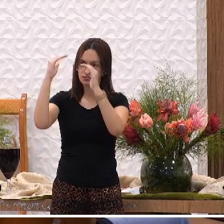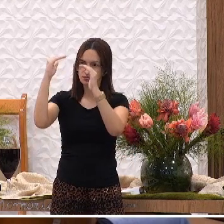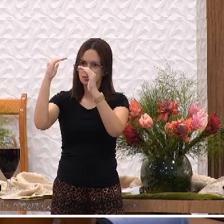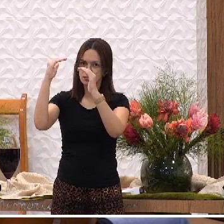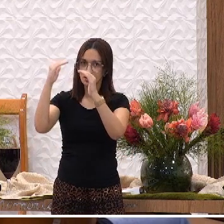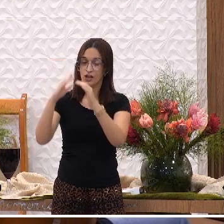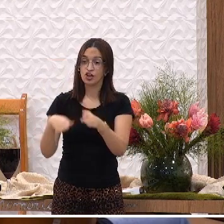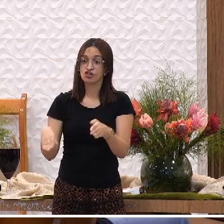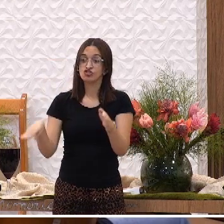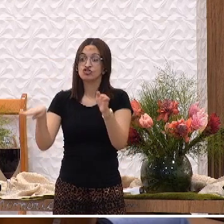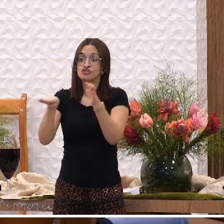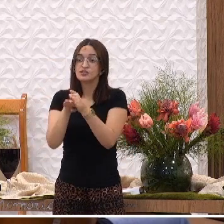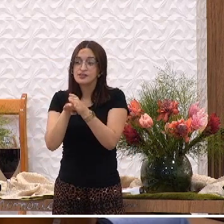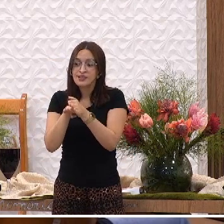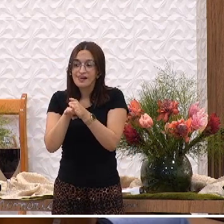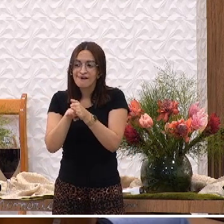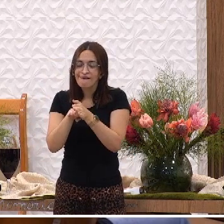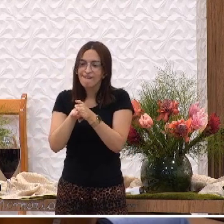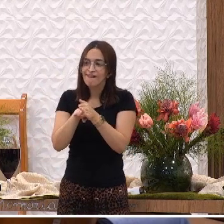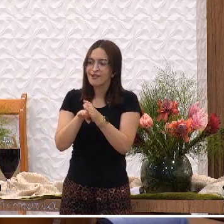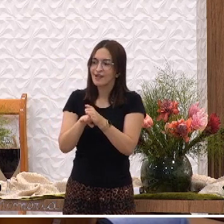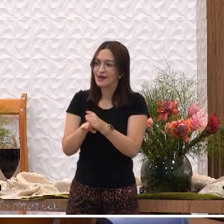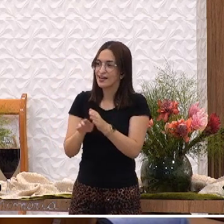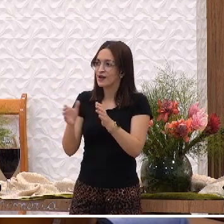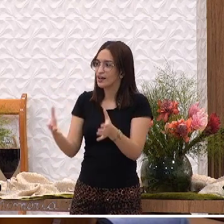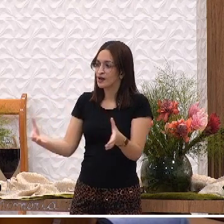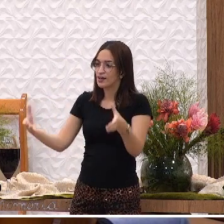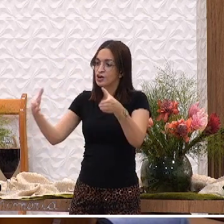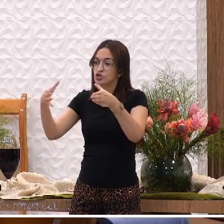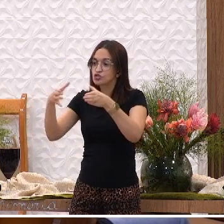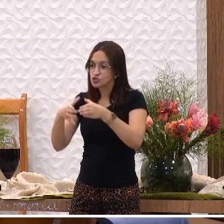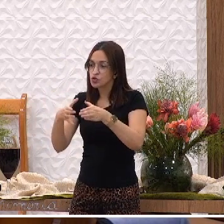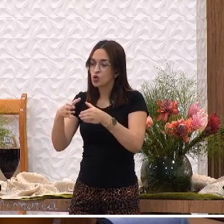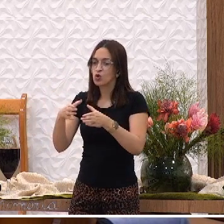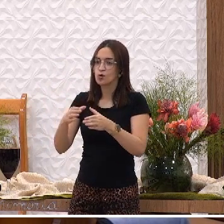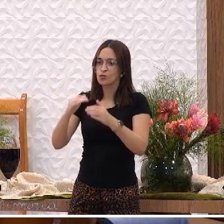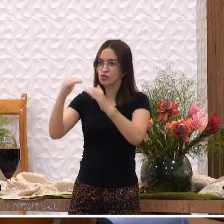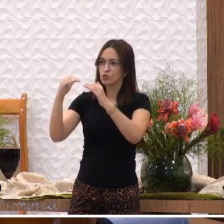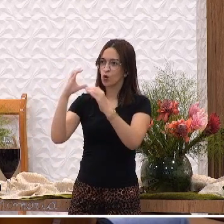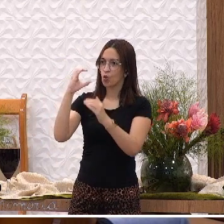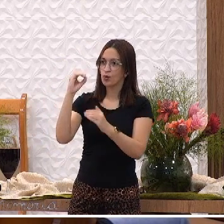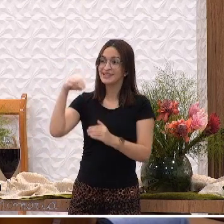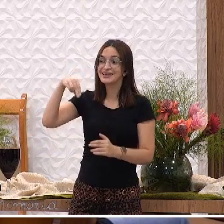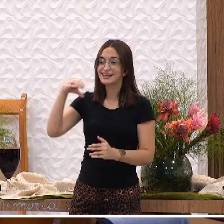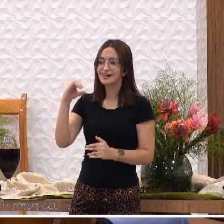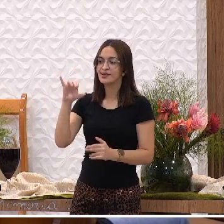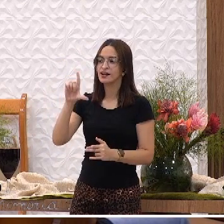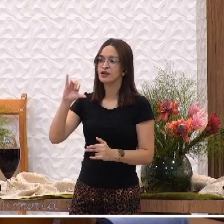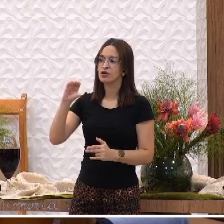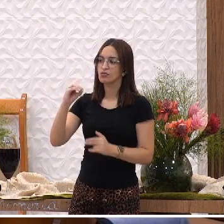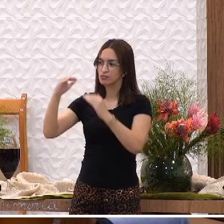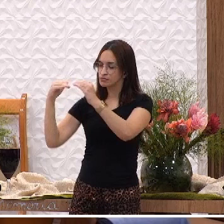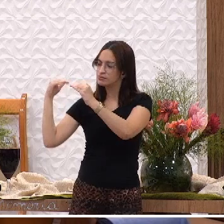Assembleia Geral. A Assembleia Geral é o que a gente na IPB chama de Supremo Concílio. Ou seja,